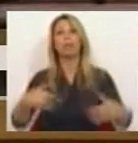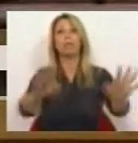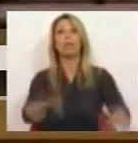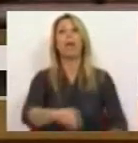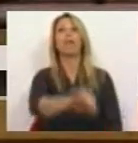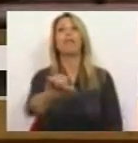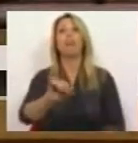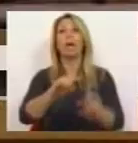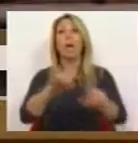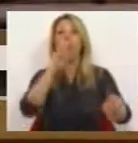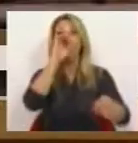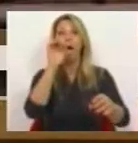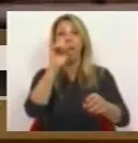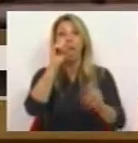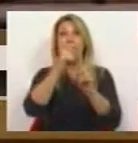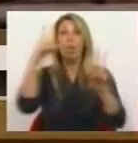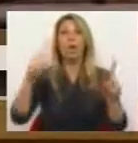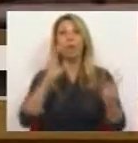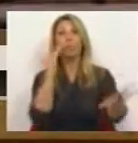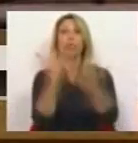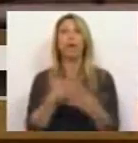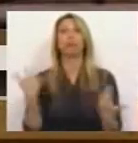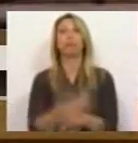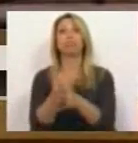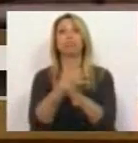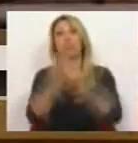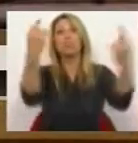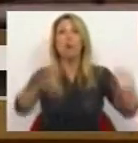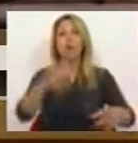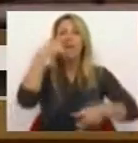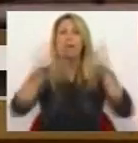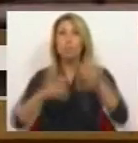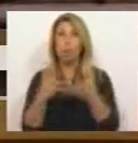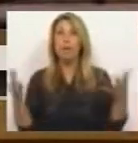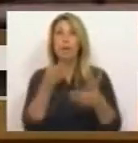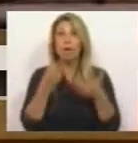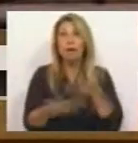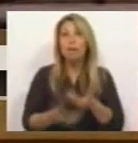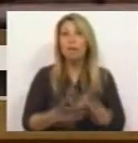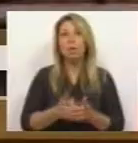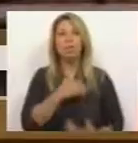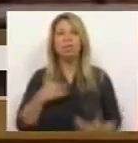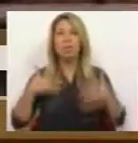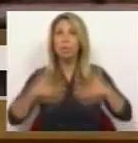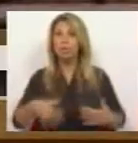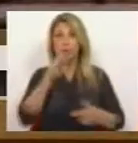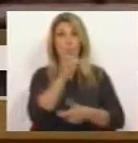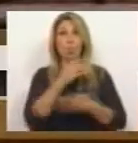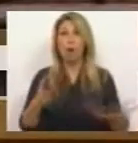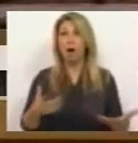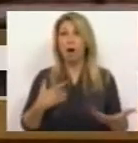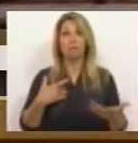pasto para as chamas. As pessoas, na sua maioria idosas, sem saúde física nem meios económicos para fazerem a limpeza dos